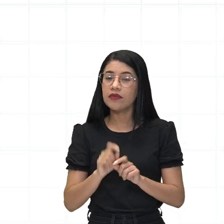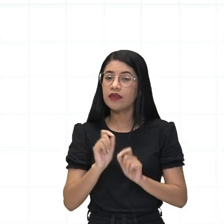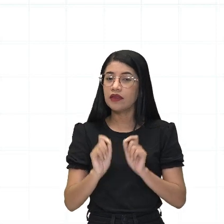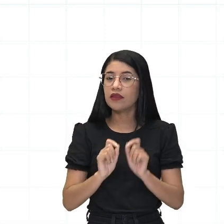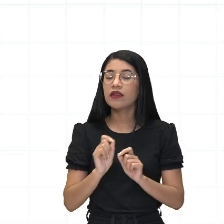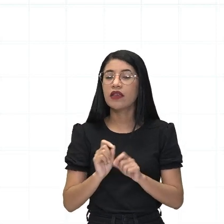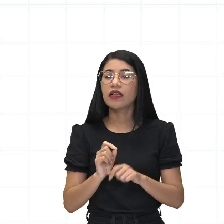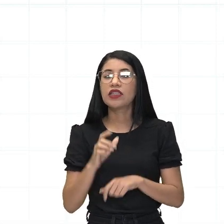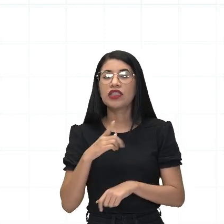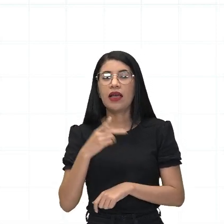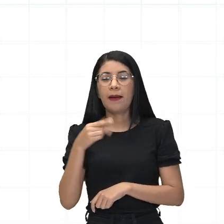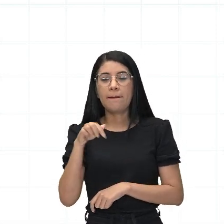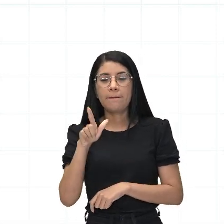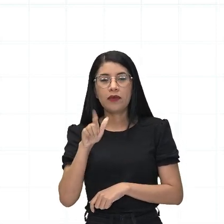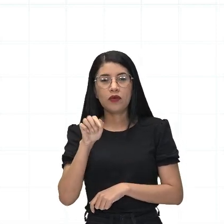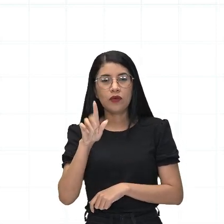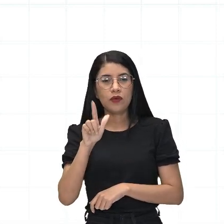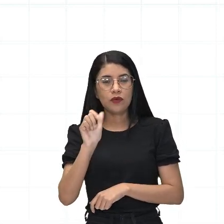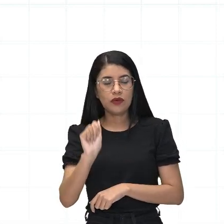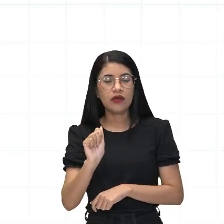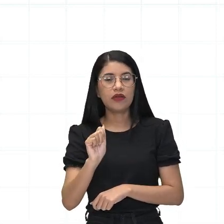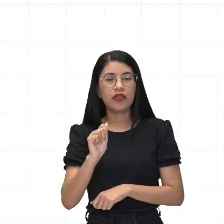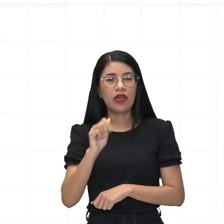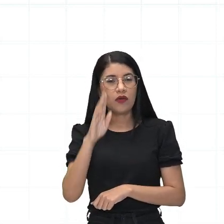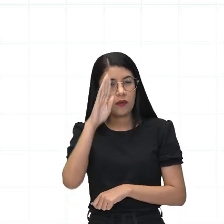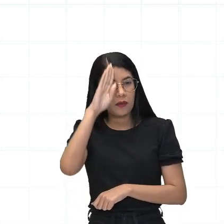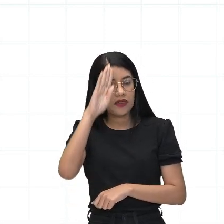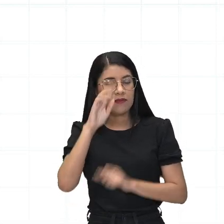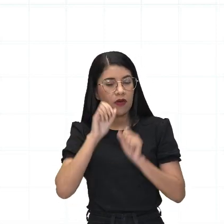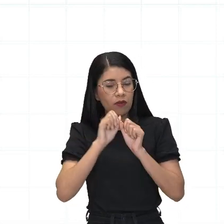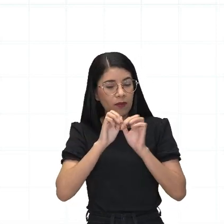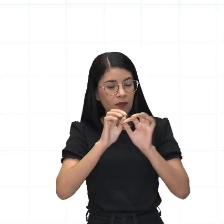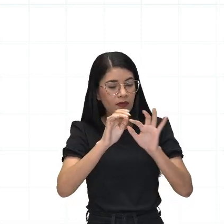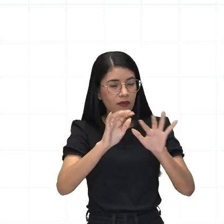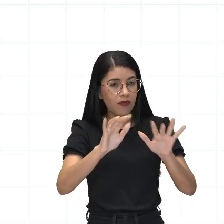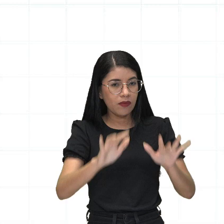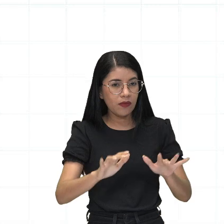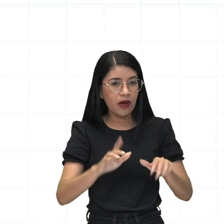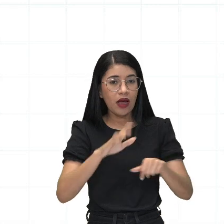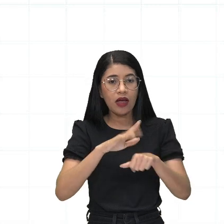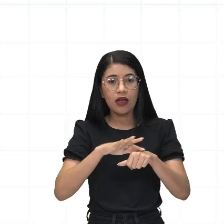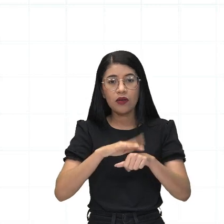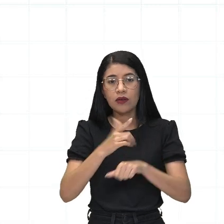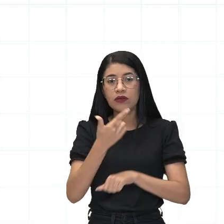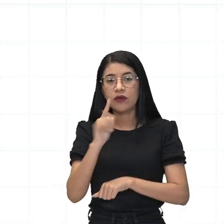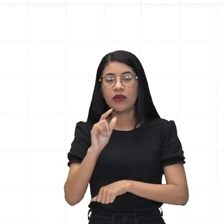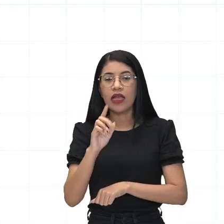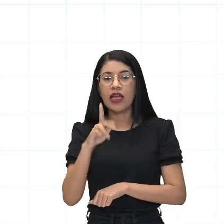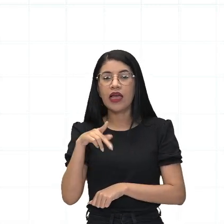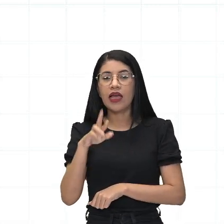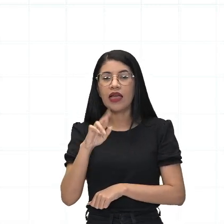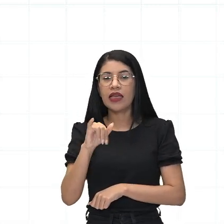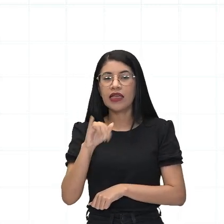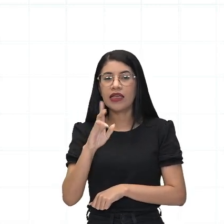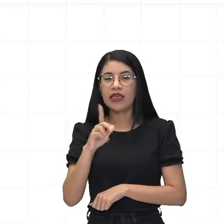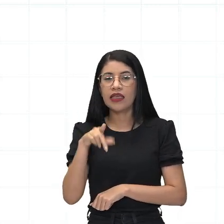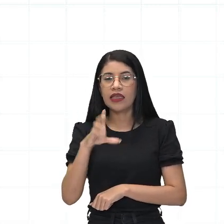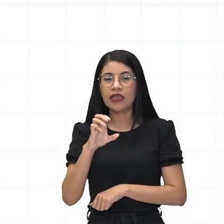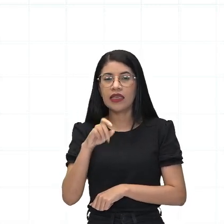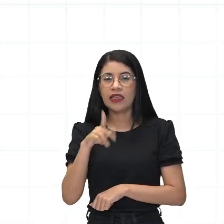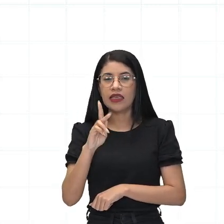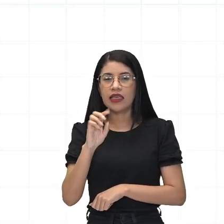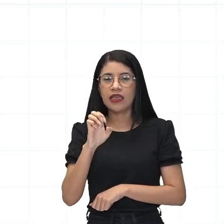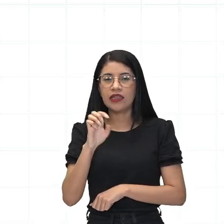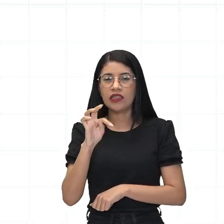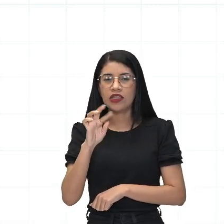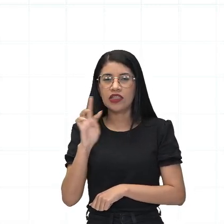de pulgas como os vetores, né? E outra doença é essa rictiociose, que também temos